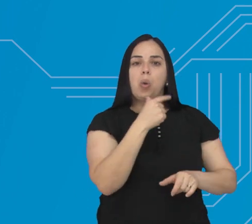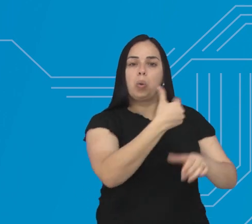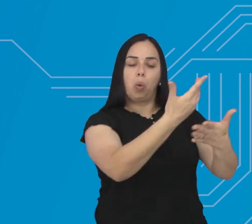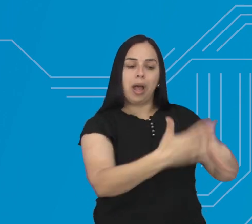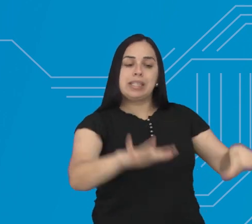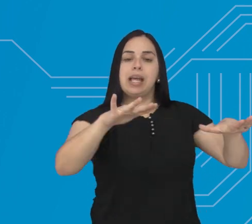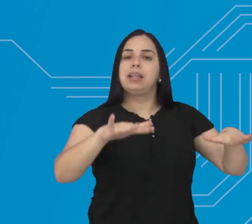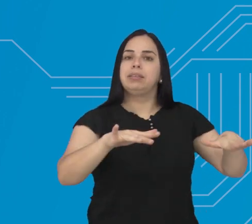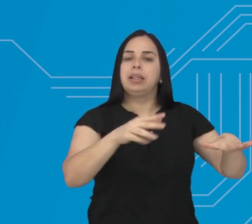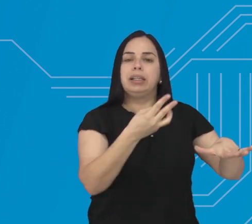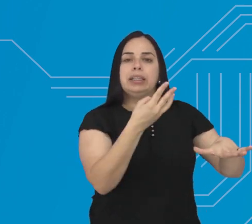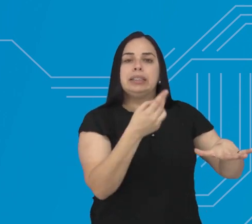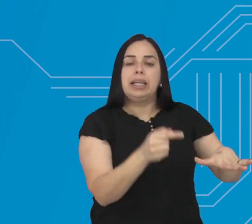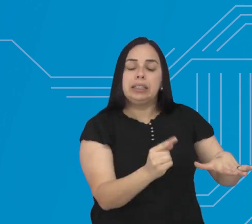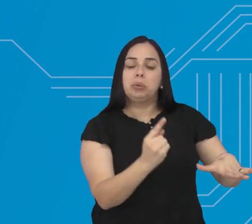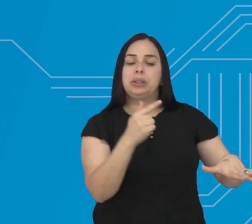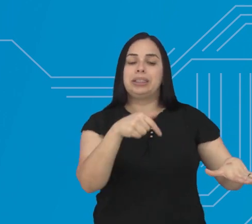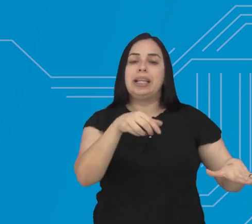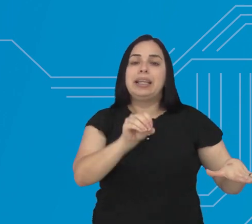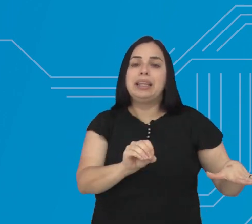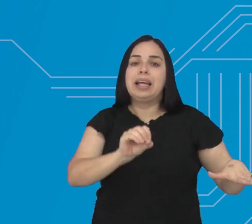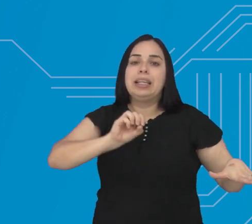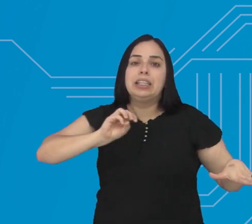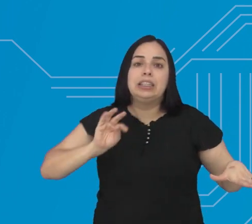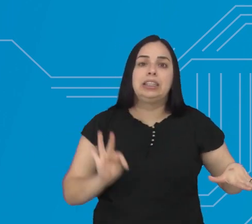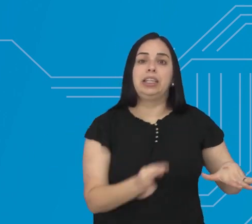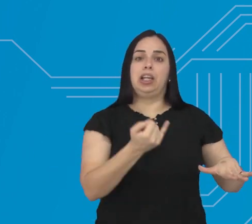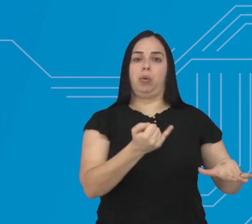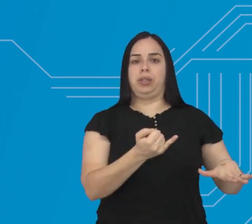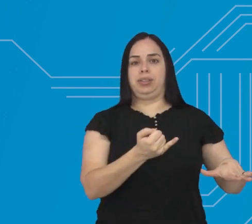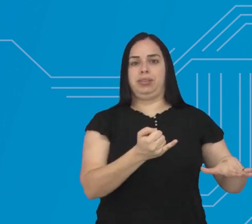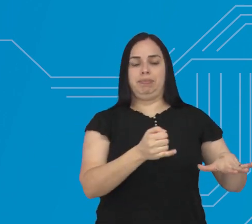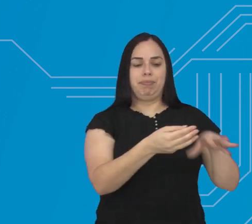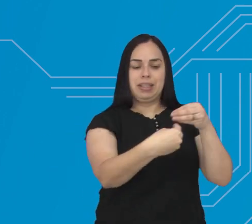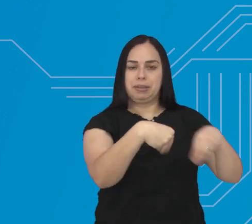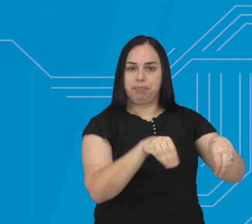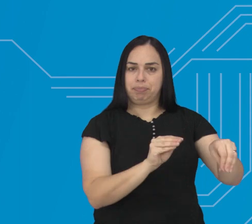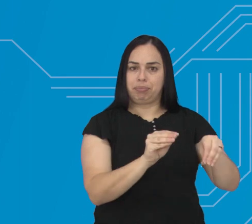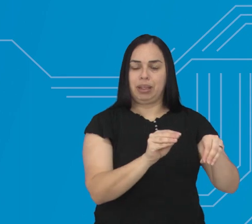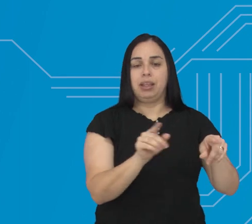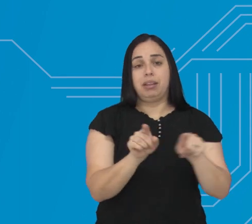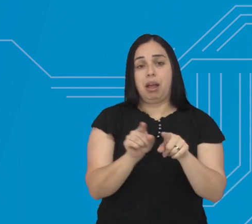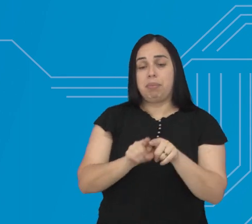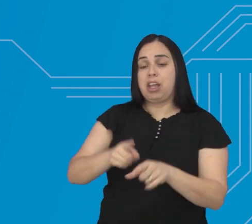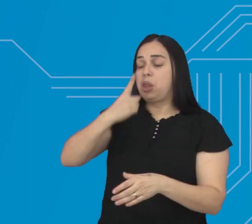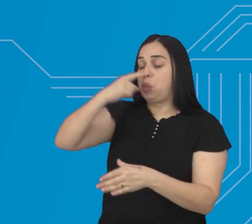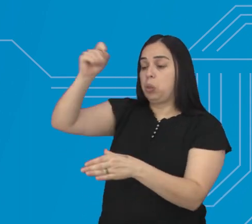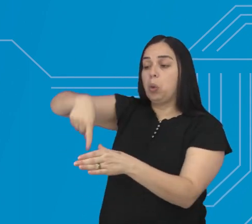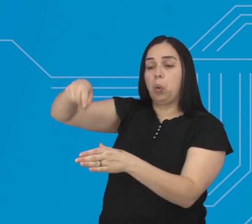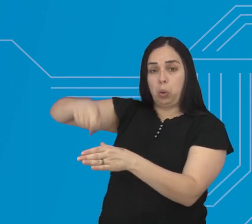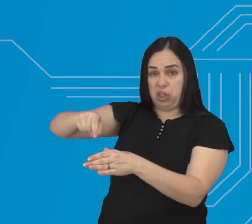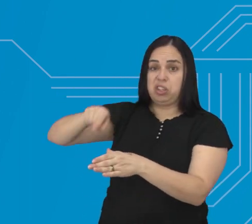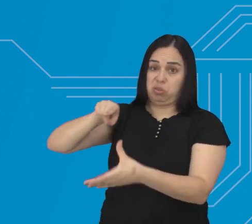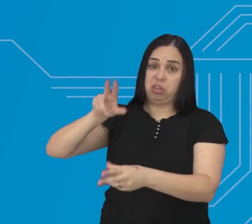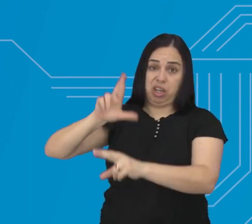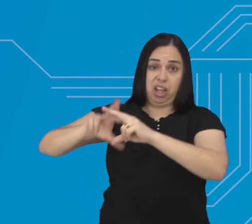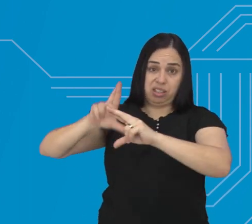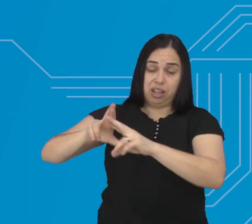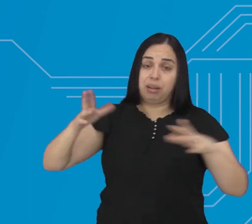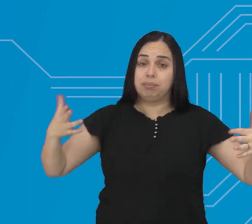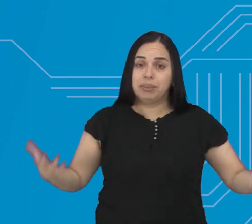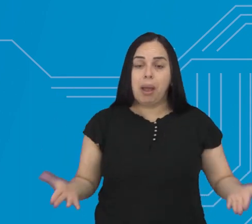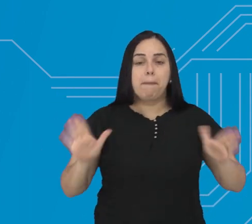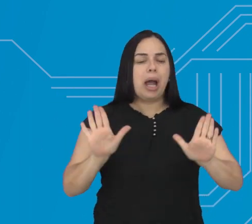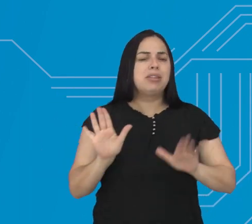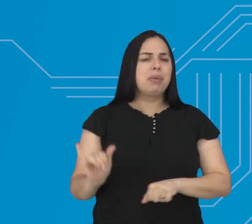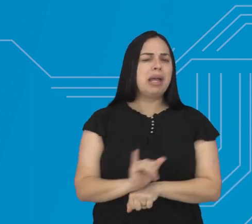mais de 170 trilhões de partículas plásticas, fora tudo que vai para o aterro ou para a reciclagem,